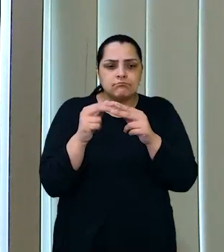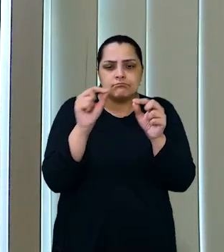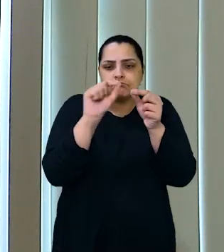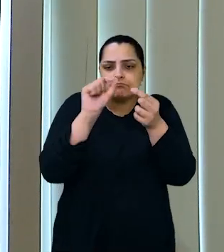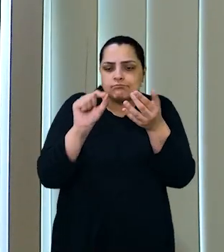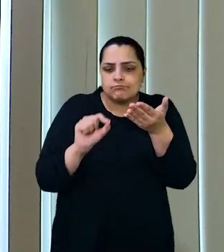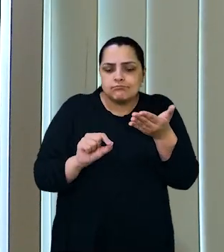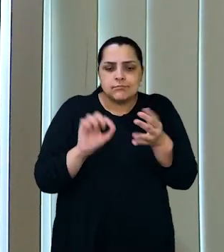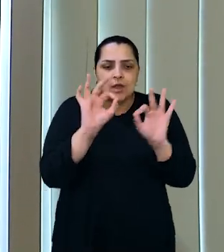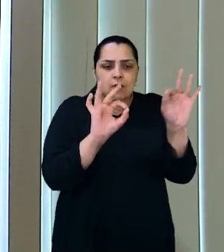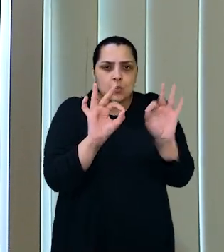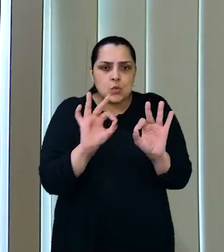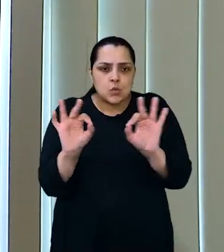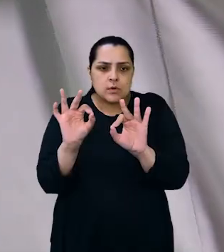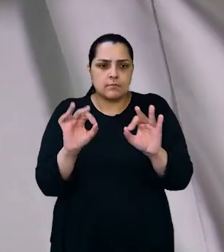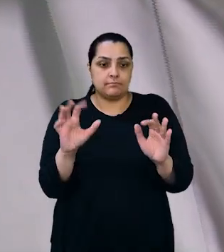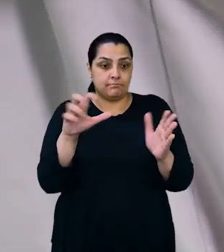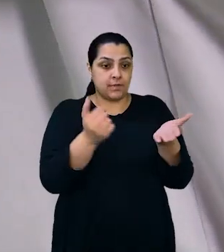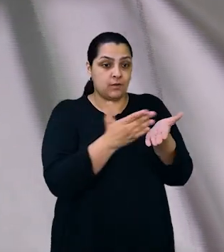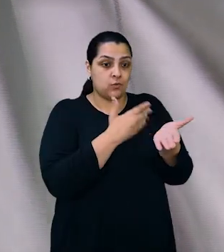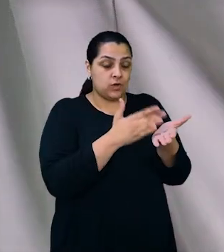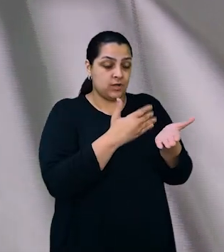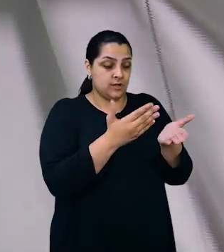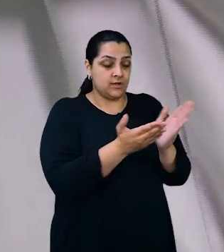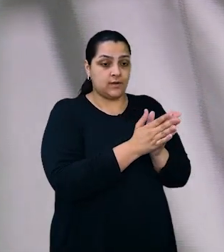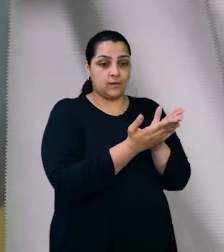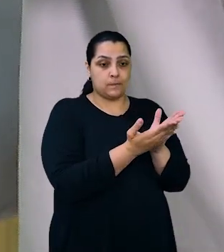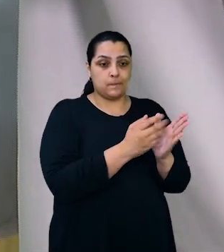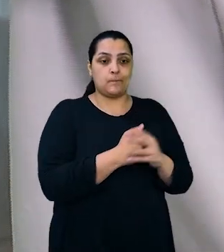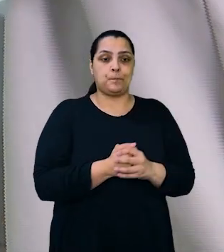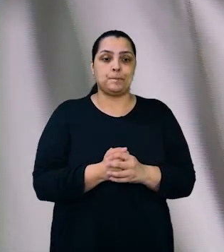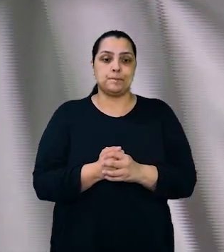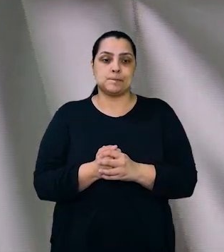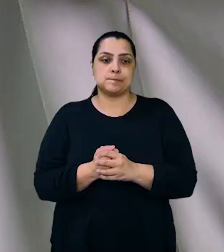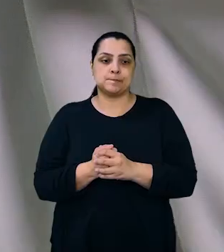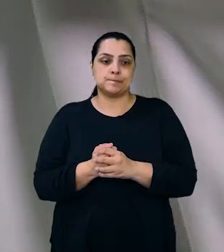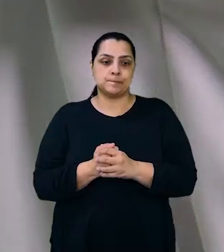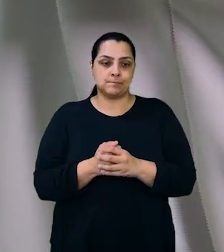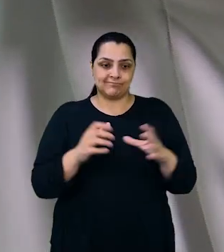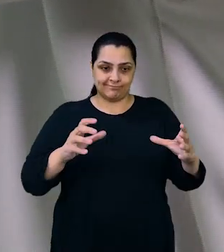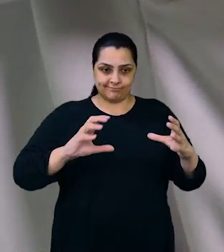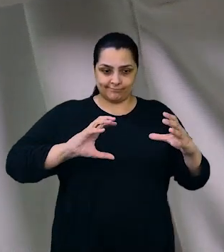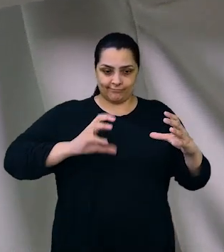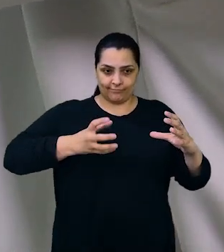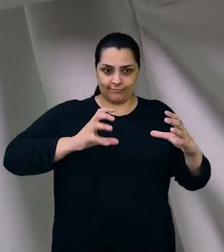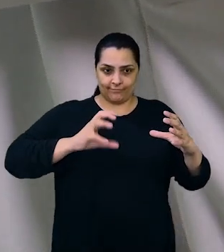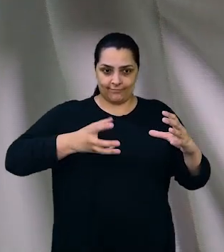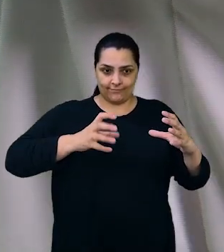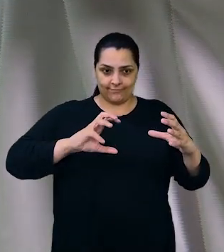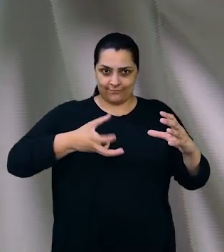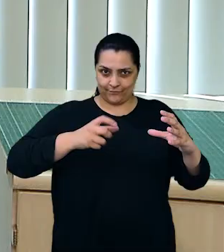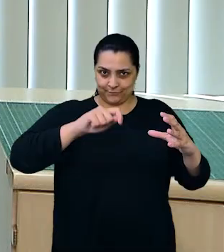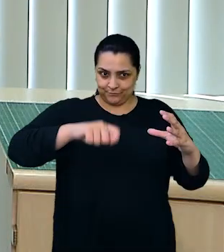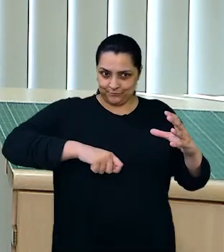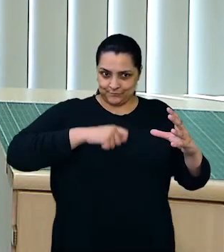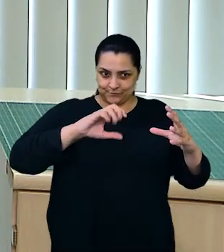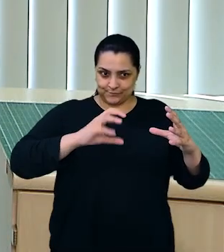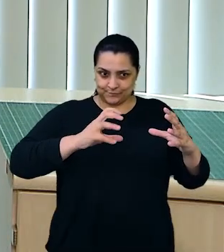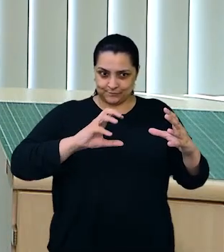A gente pega o livro, aí depois, pega o negócio lá que roda,